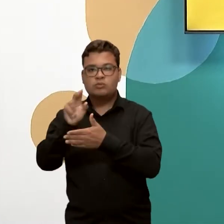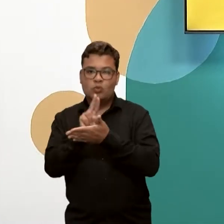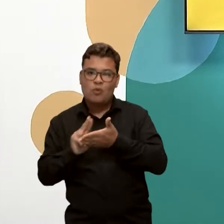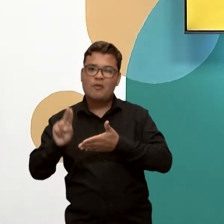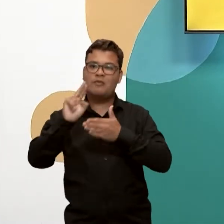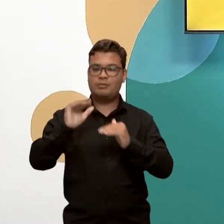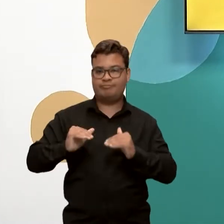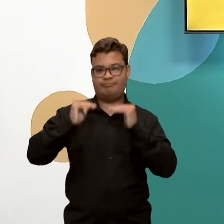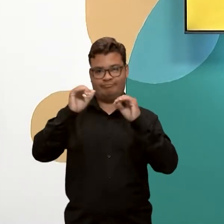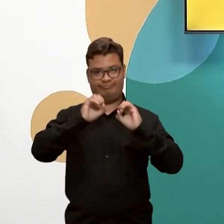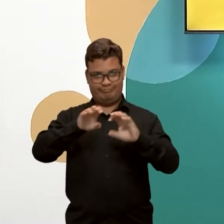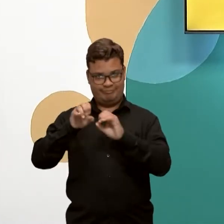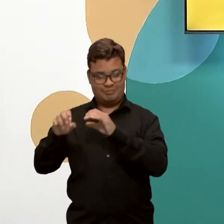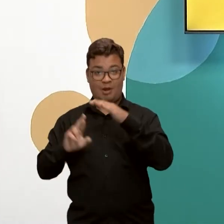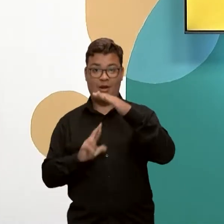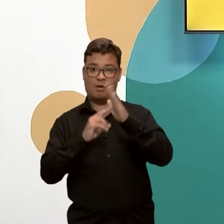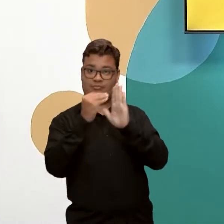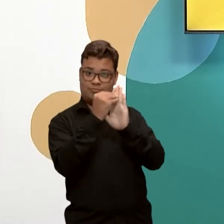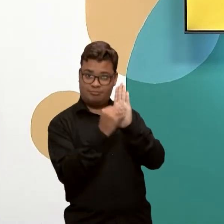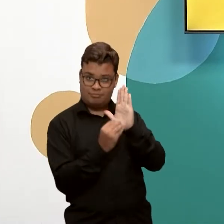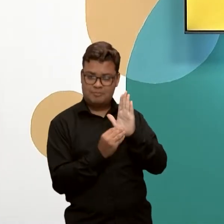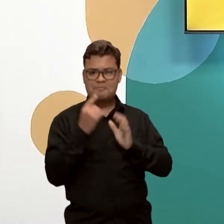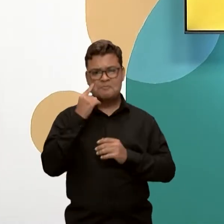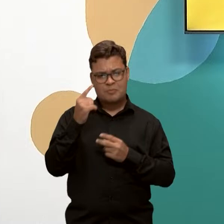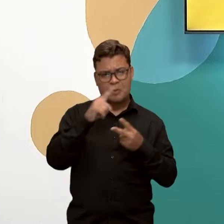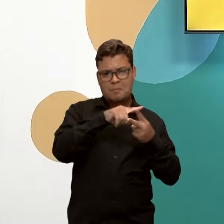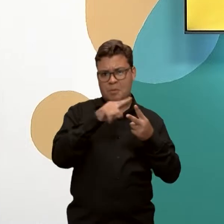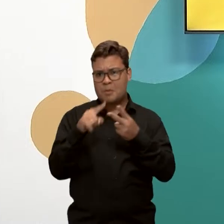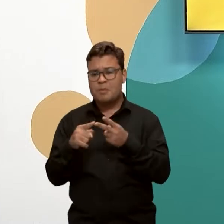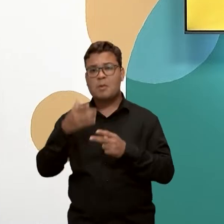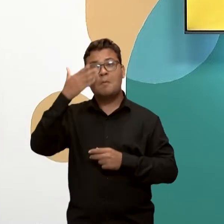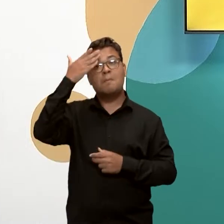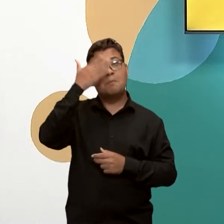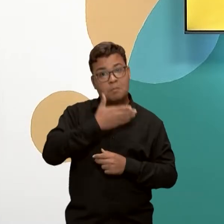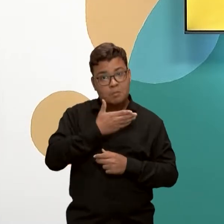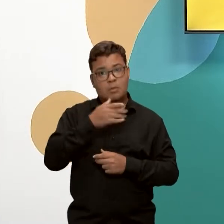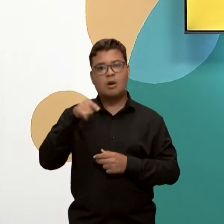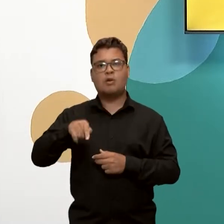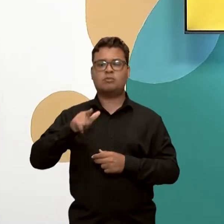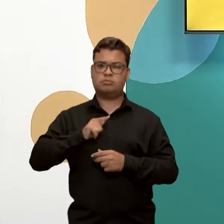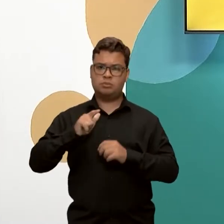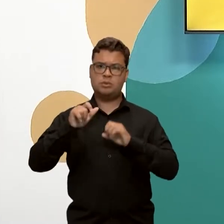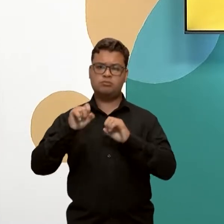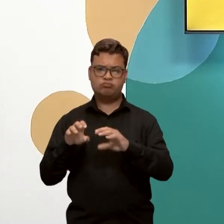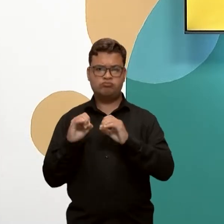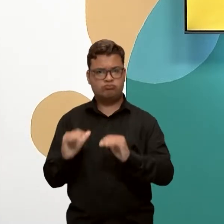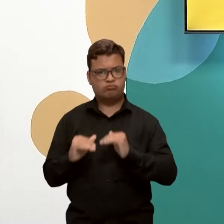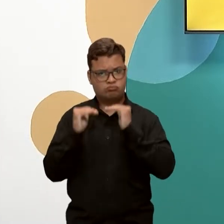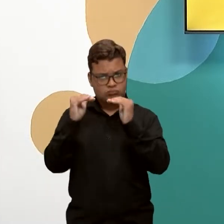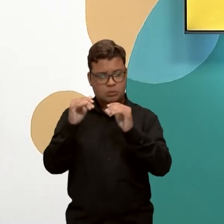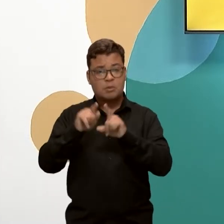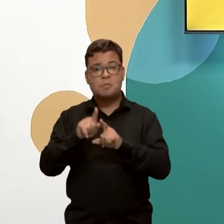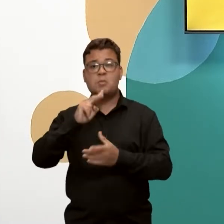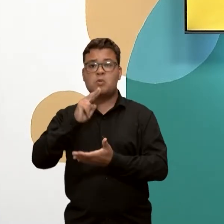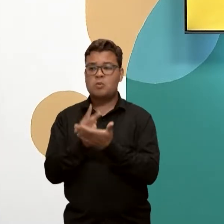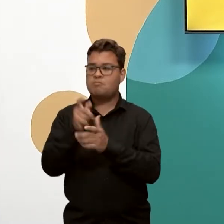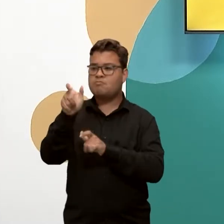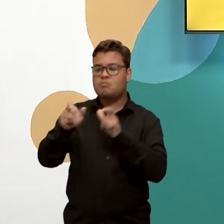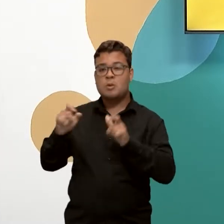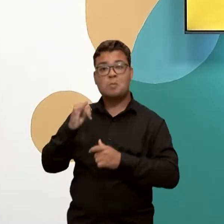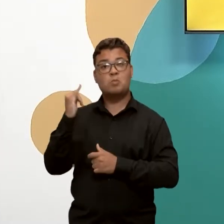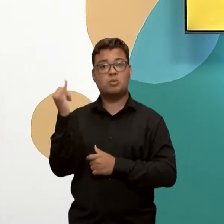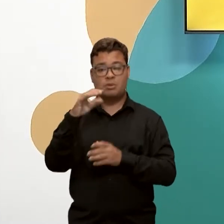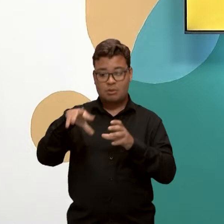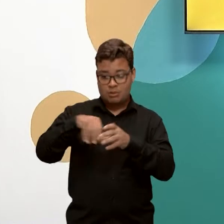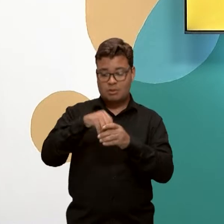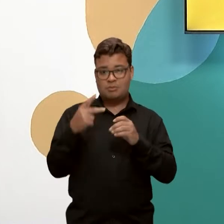da relevância dessa instituição. E ela também reconhece membros importantes da comunidade interna e